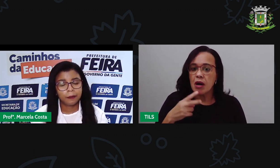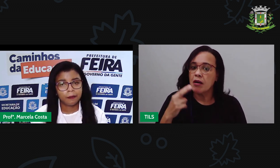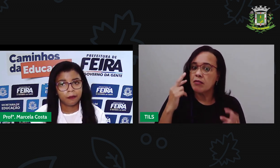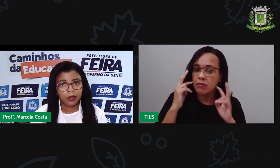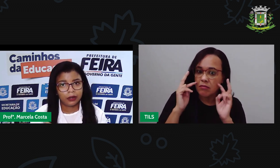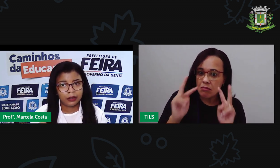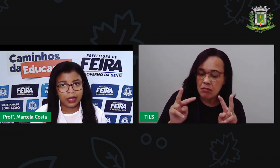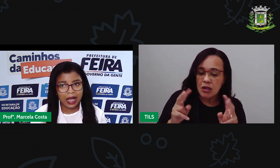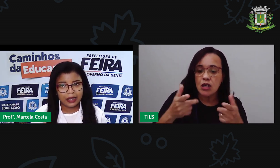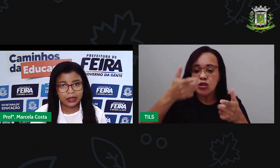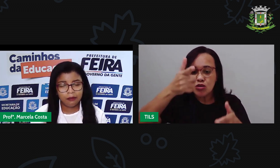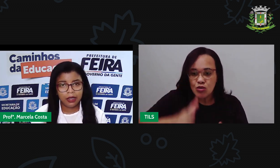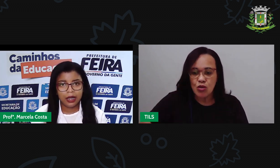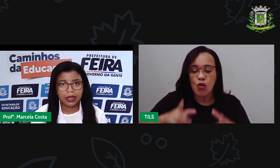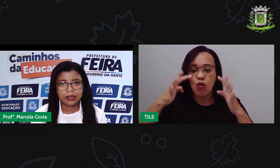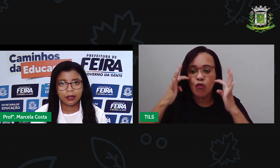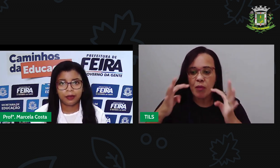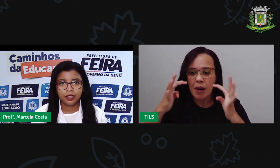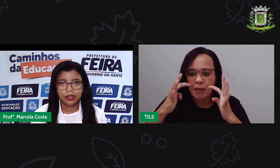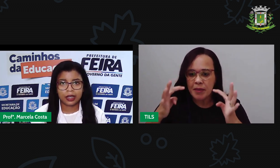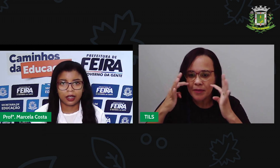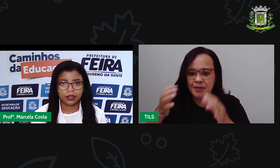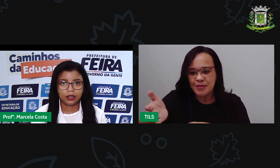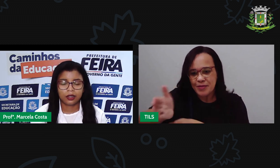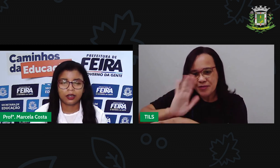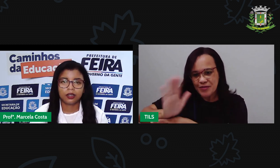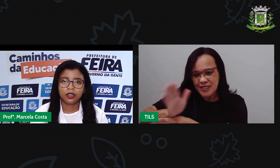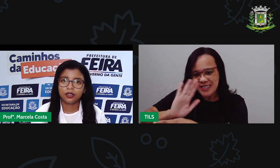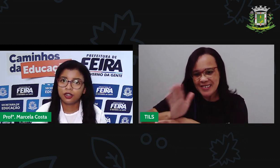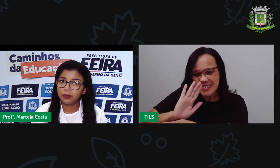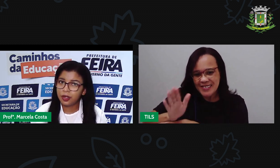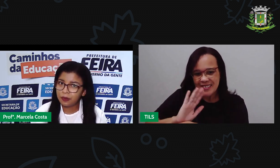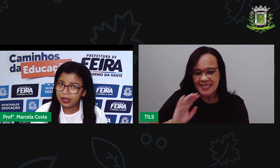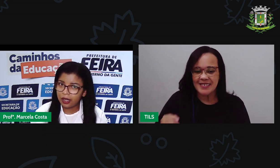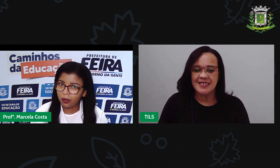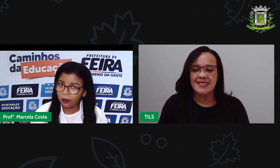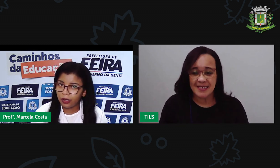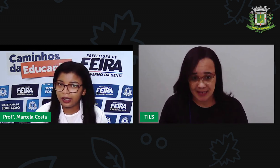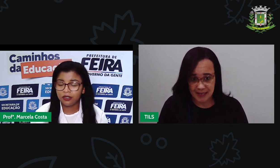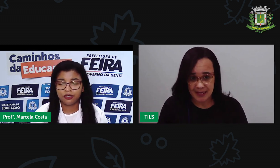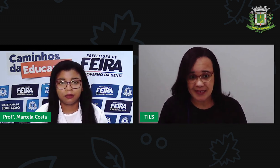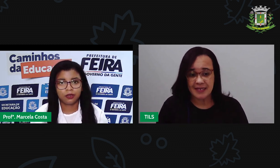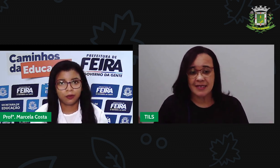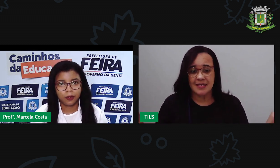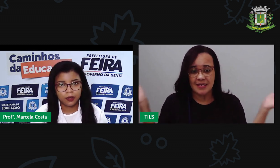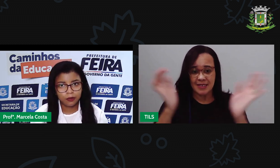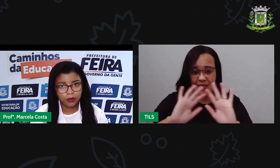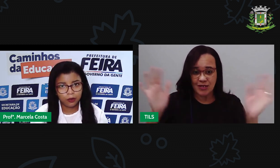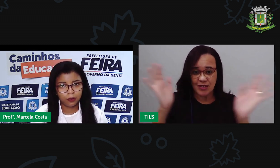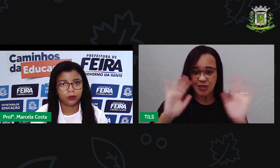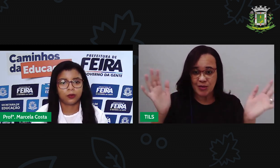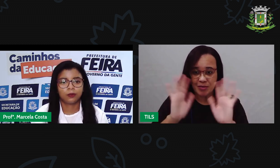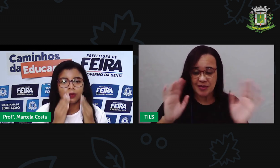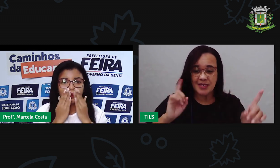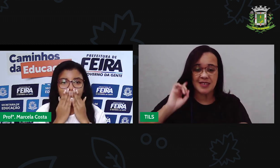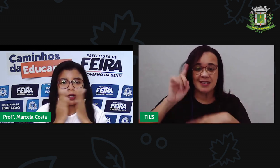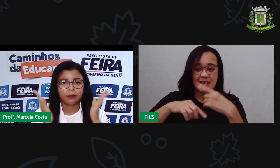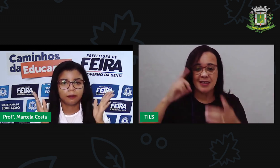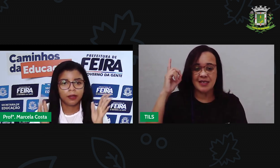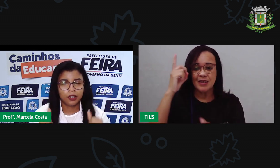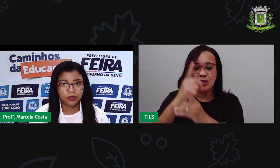você assimile a essa aprendizagem. Nós nos despedimos agora e nos vemos no próximo encontro.